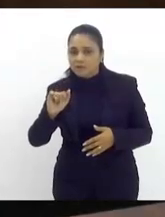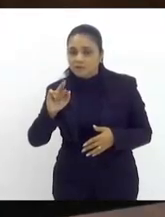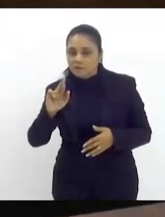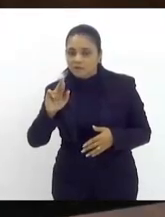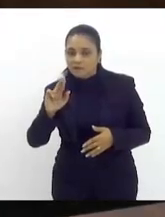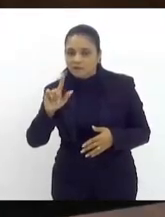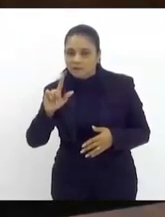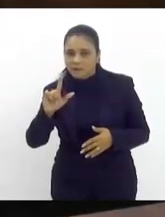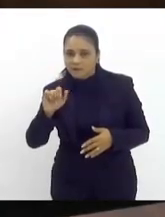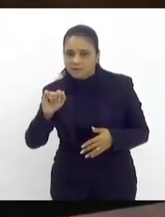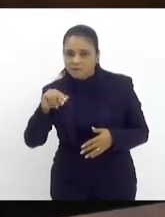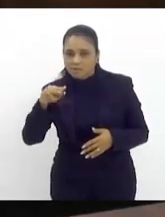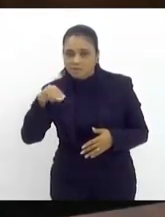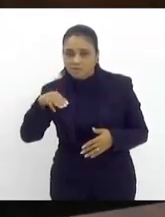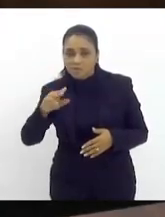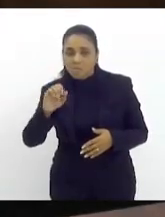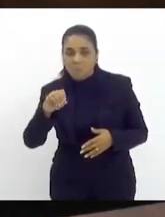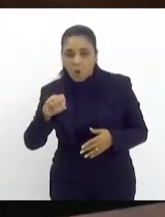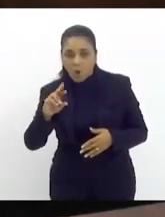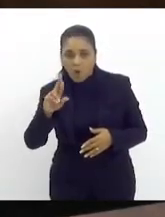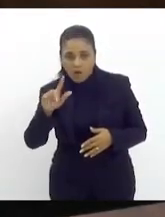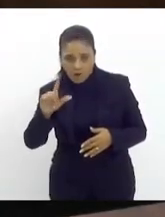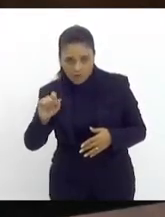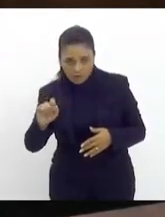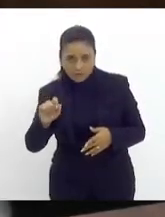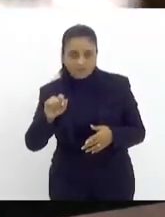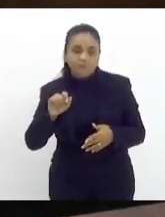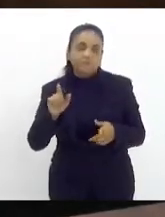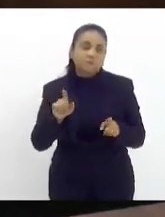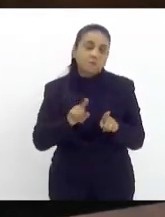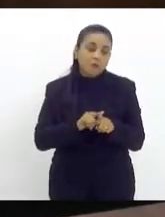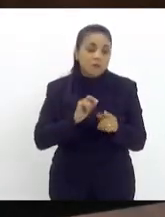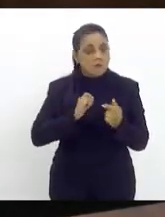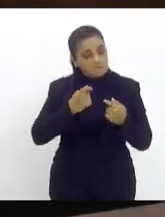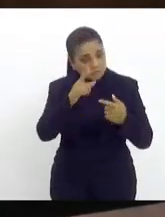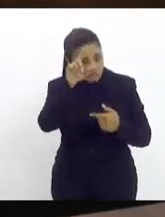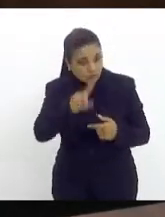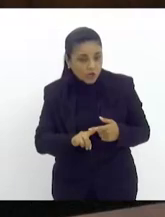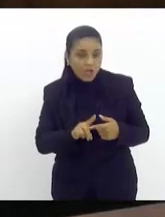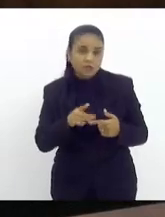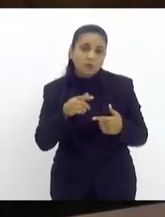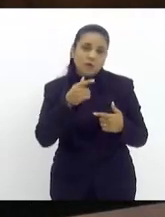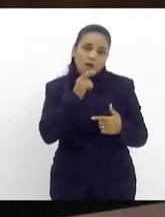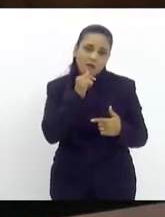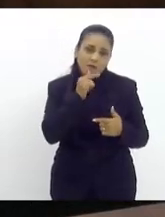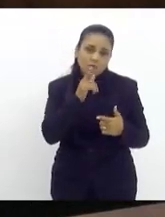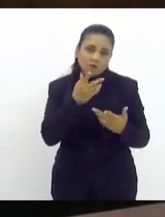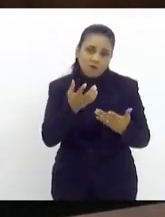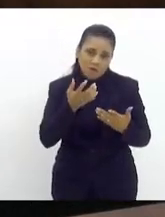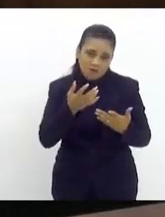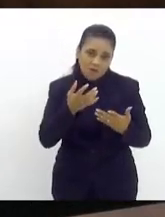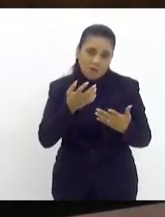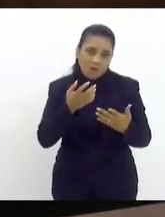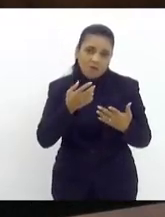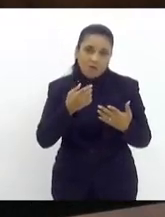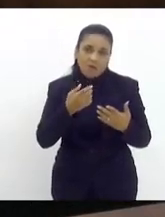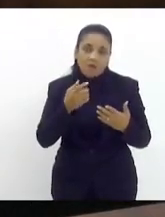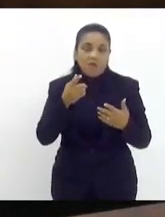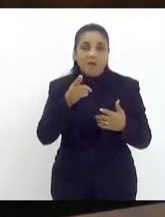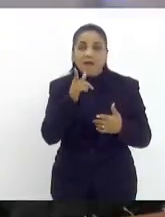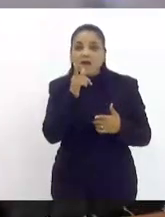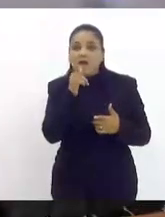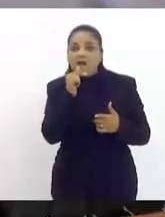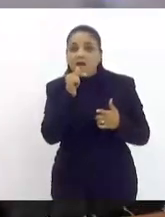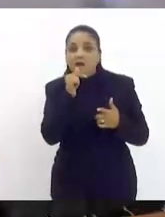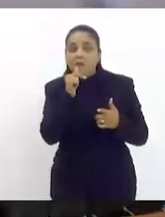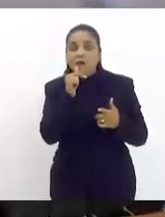a ter água na torneira, para ter direito à saúde, mas quer pagar, está ali, ó. Agora lá, torne sua água legal com